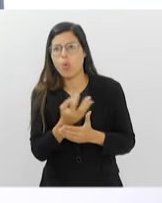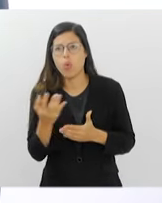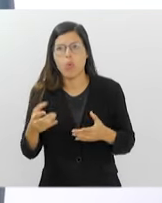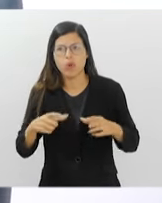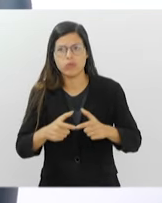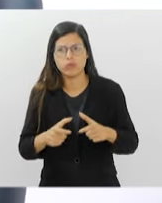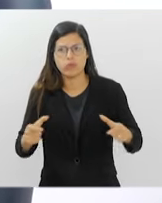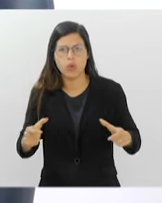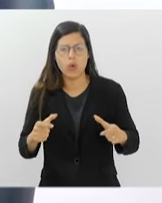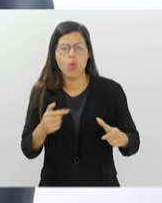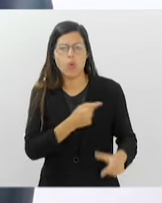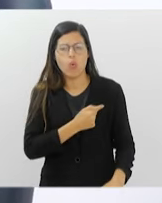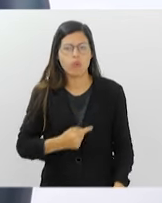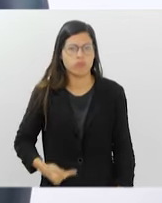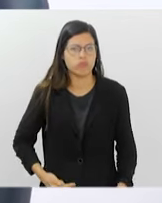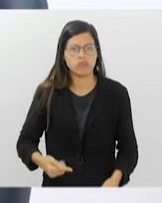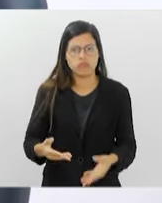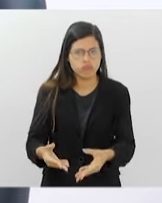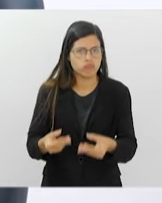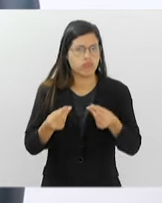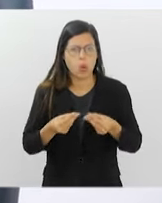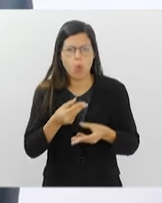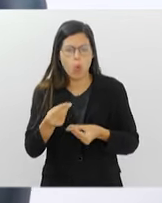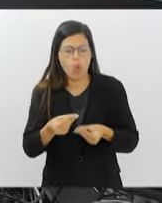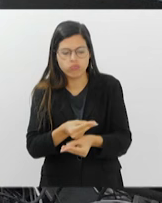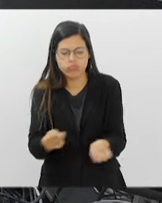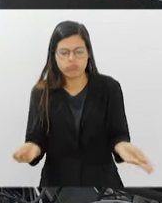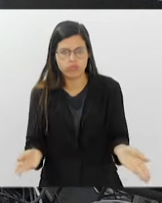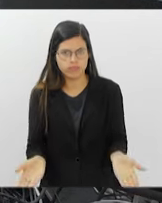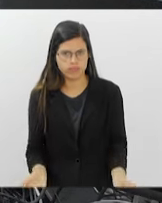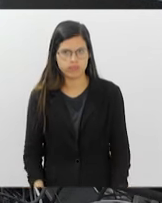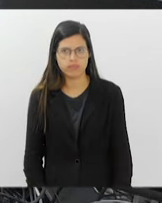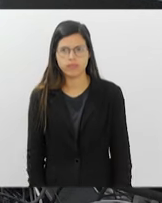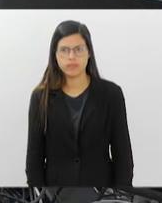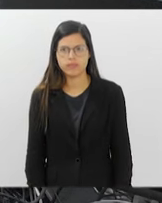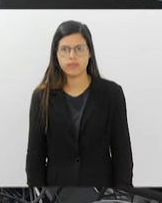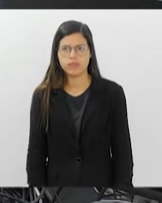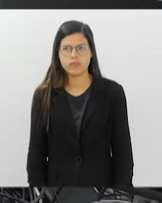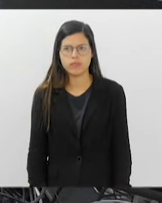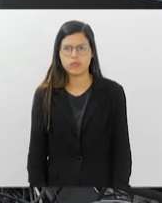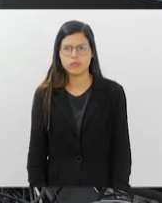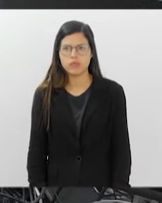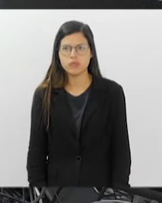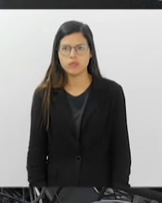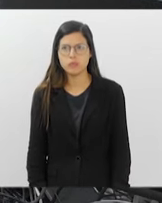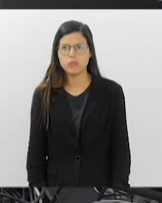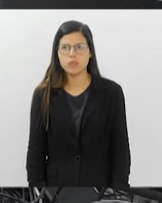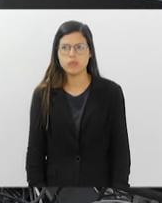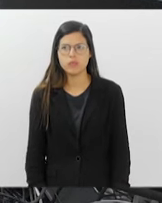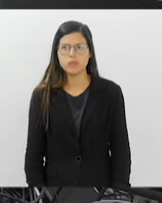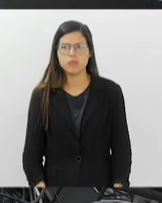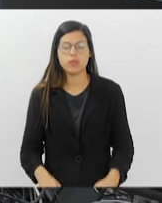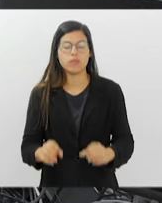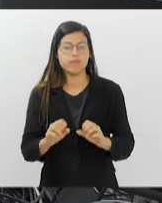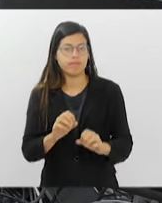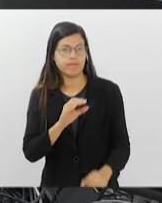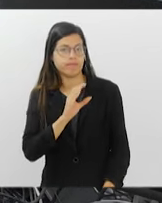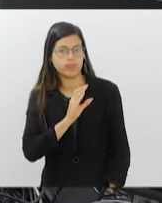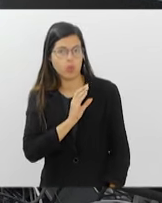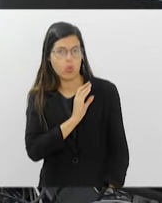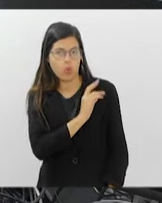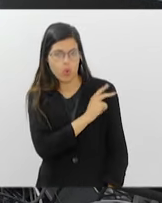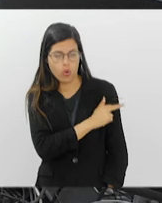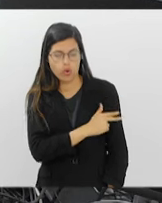recebeu como que é a distribuição desses ingressos chegar lá vamos chegar lá eh Coronel quanto ao sistema de proteção contra descargas